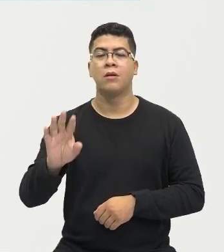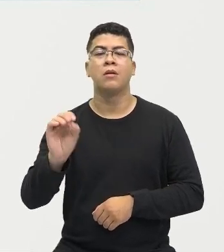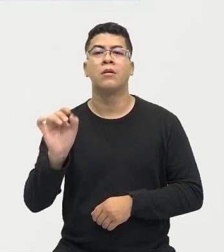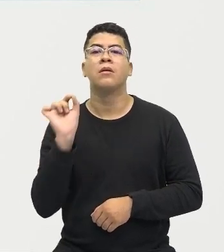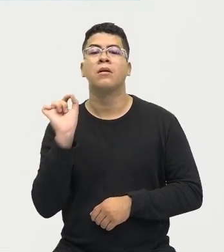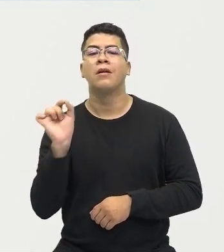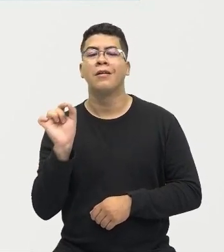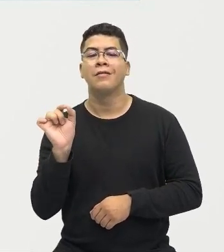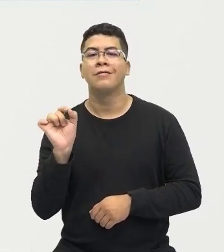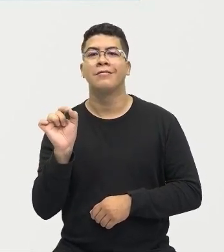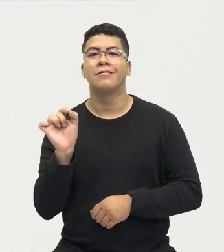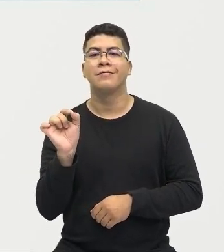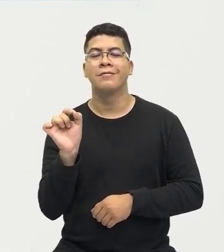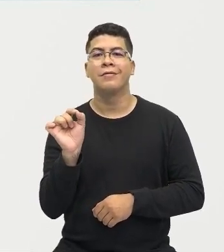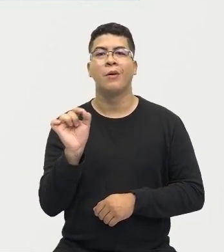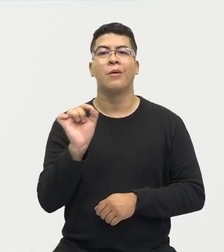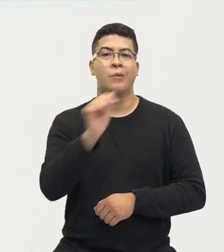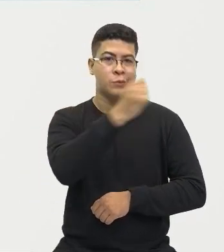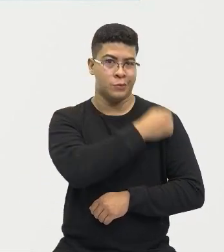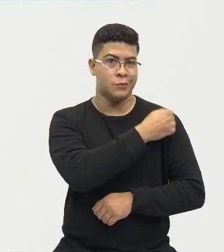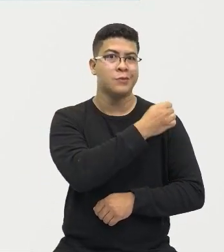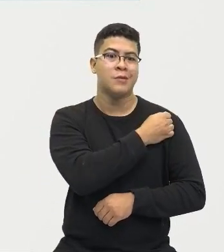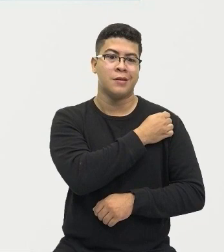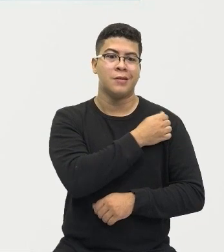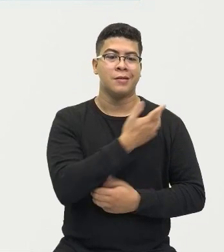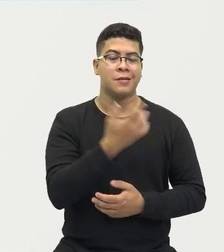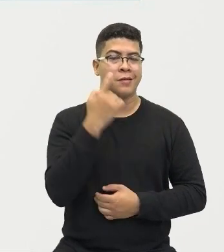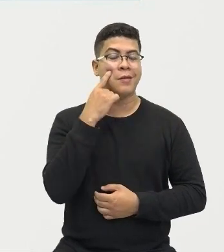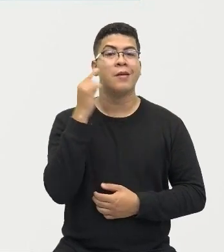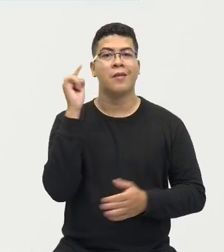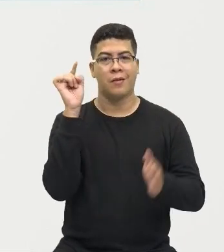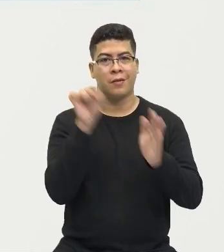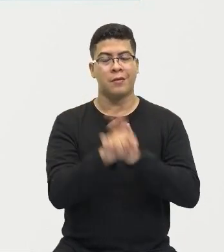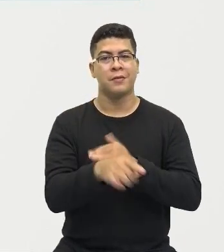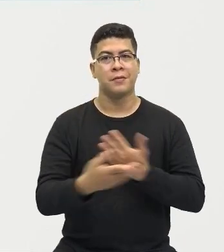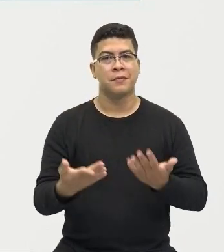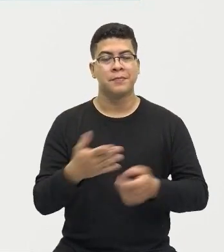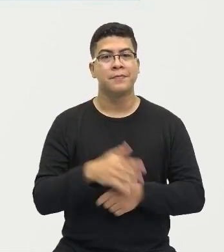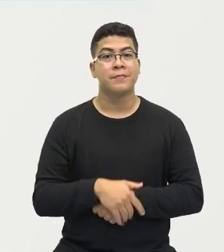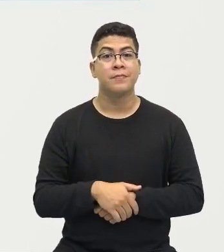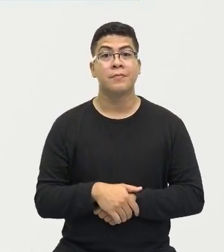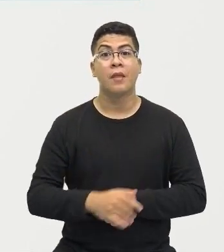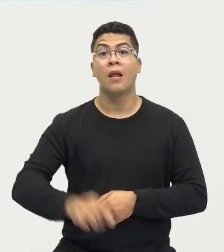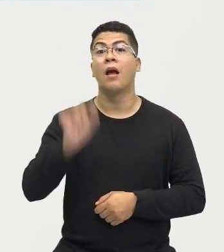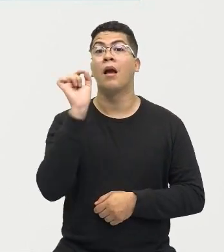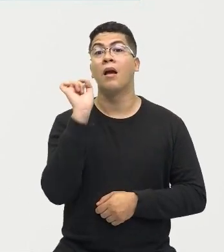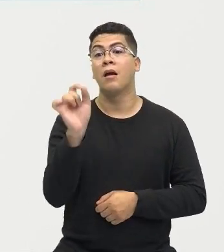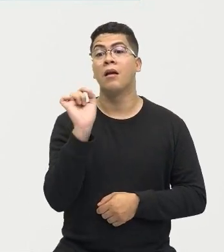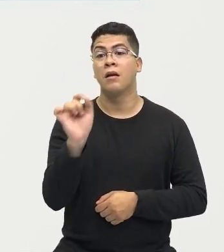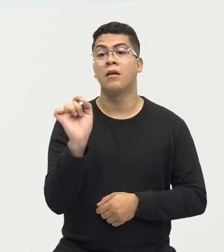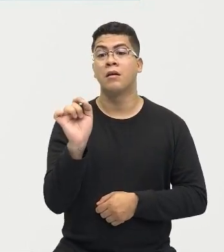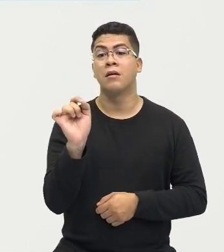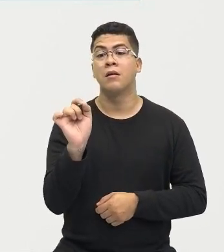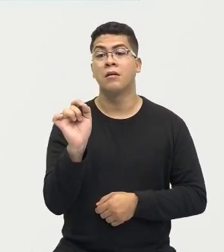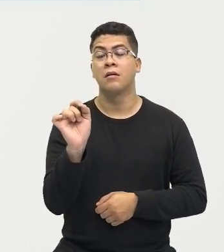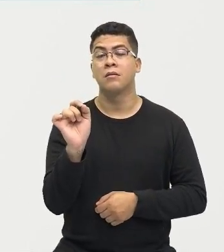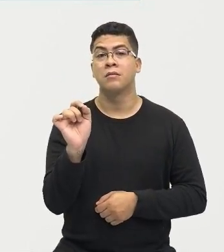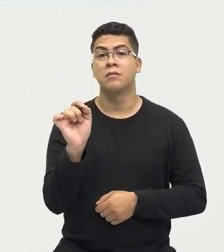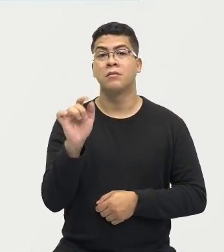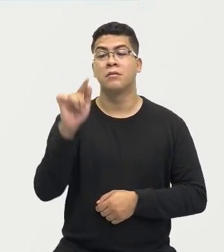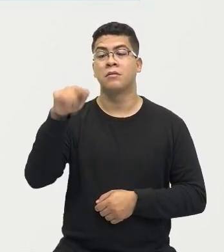sabia. Então você vai fazer essa pergunta. Você vai fazer essa pergunta para o verbo. Quem ou o quê?